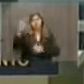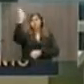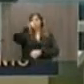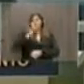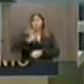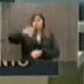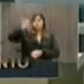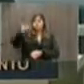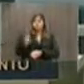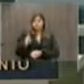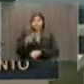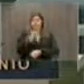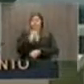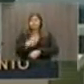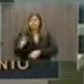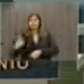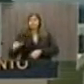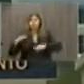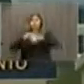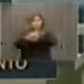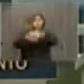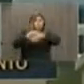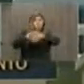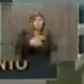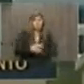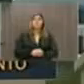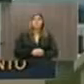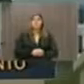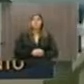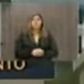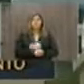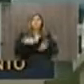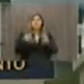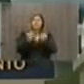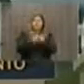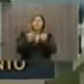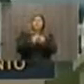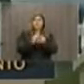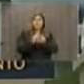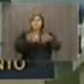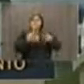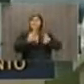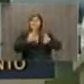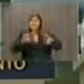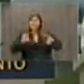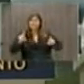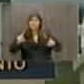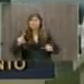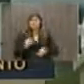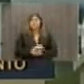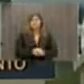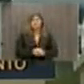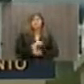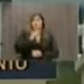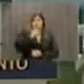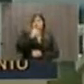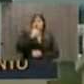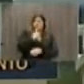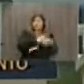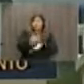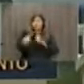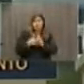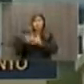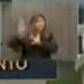uma pessoa ou qualquer município ser unidade da nação. Então, também existem essas desigualdades. Agora, o engraçado é que todos os